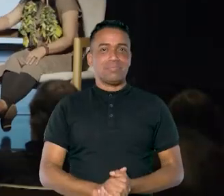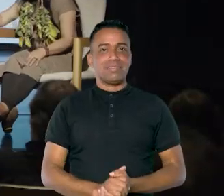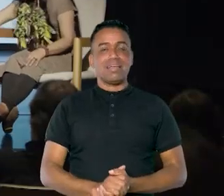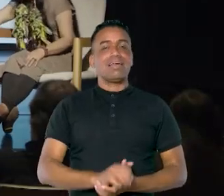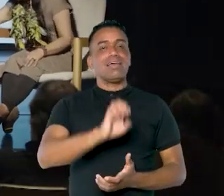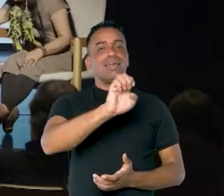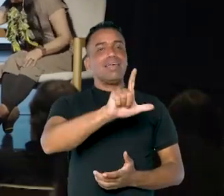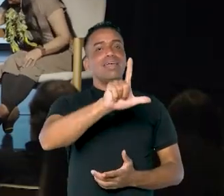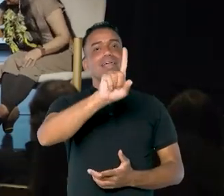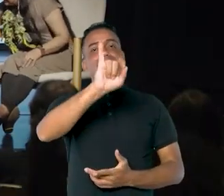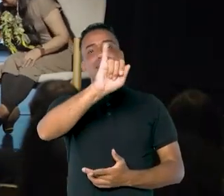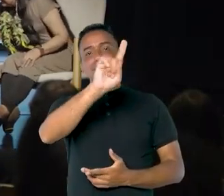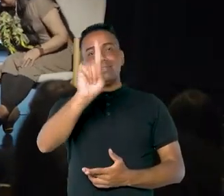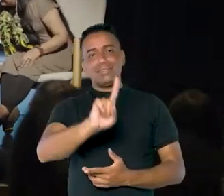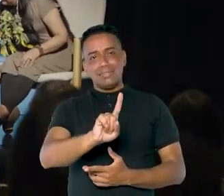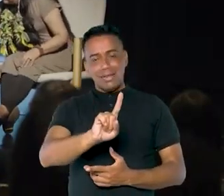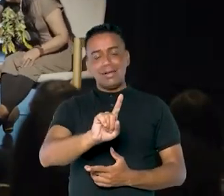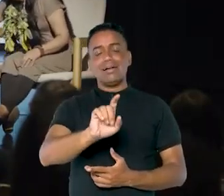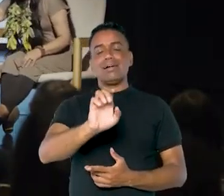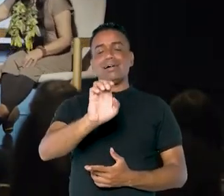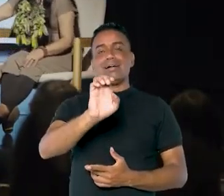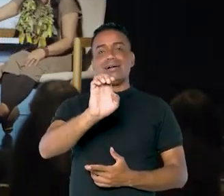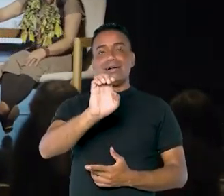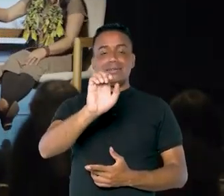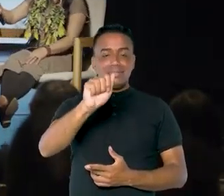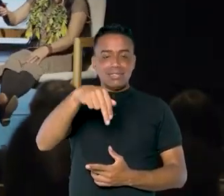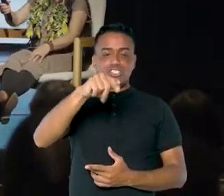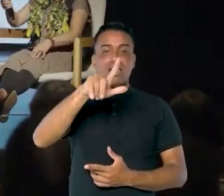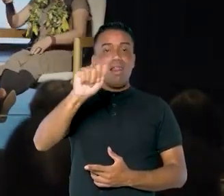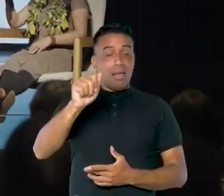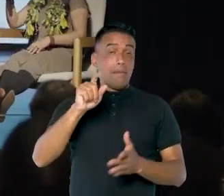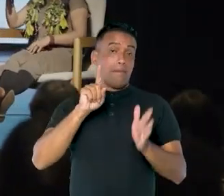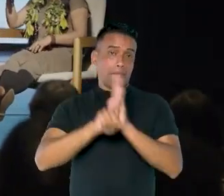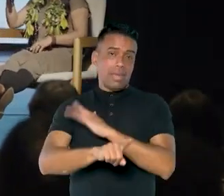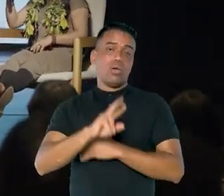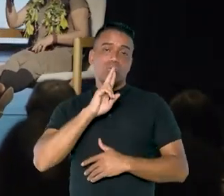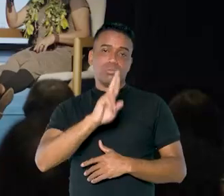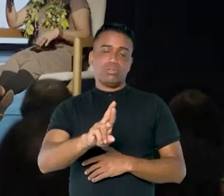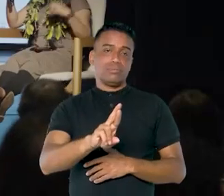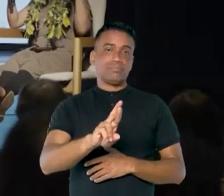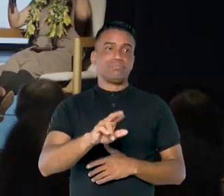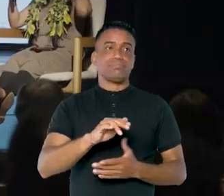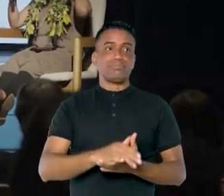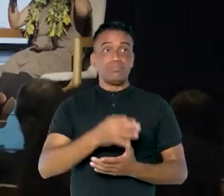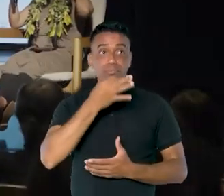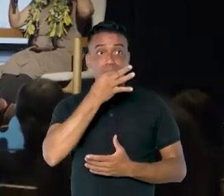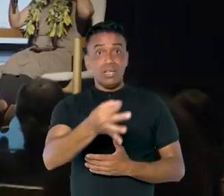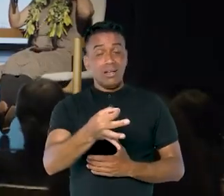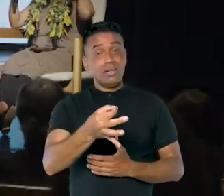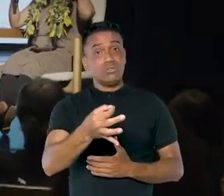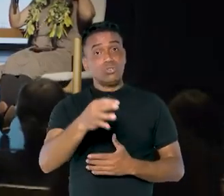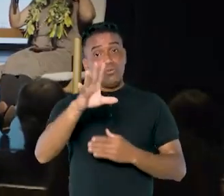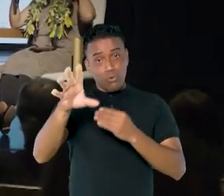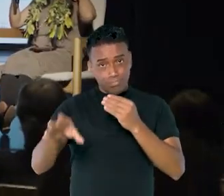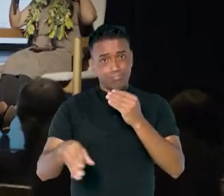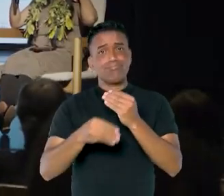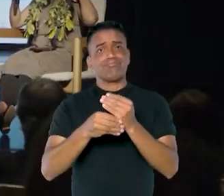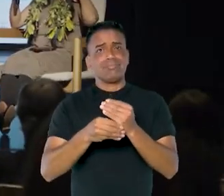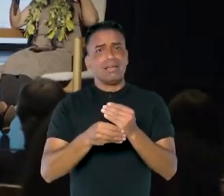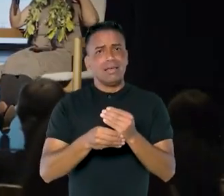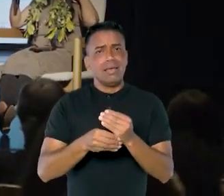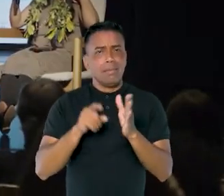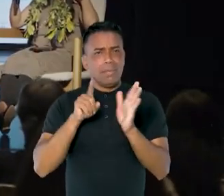Elisângela, para você também responder a mesma pergunta feita pelo Afonso. E aí eu acho que eu vou trazer adicionar um pano de fundo a